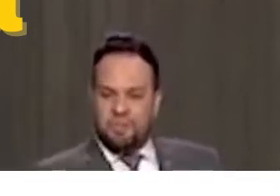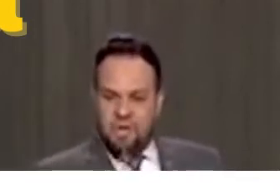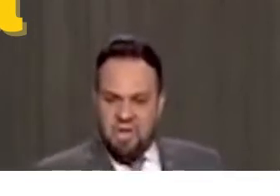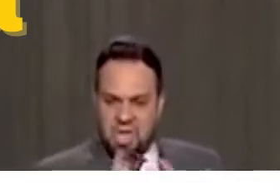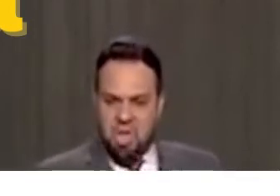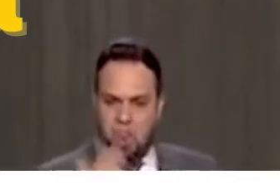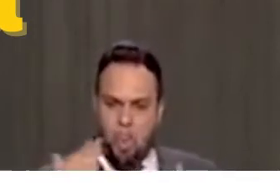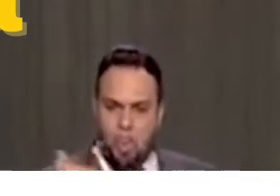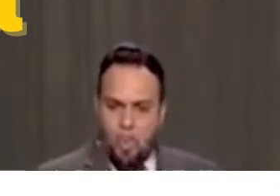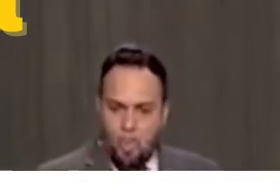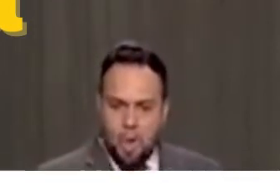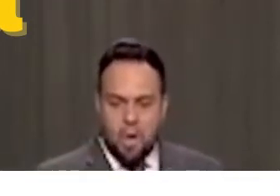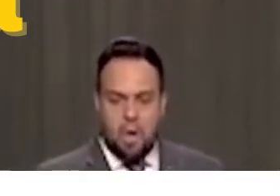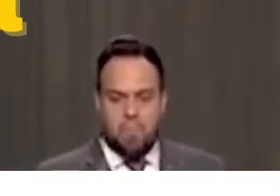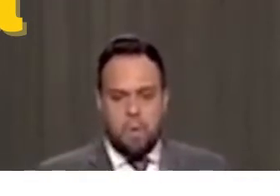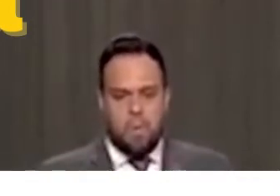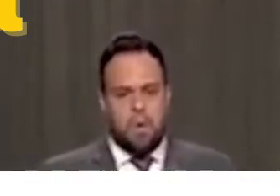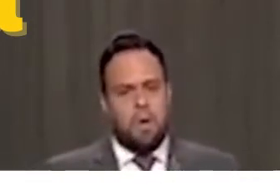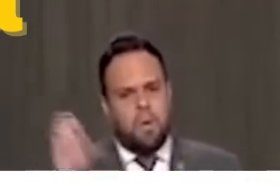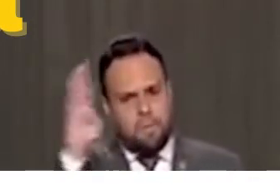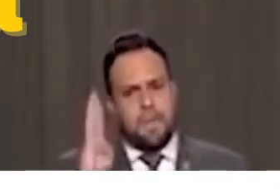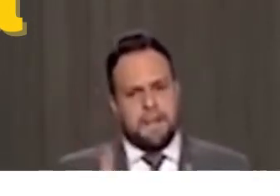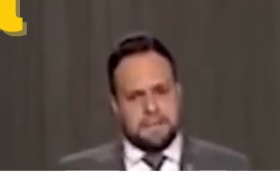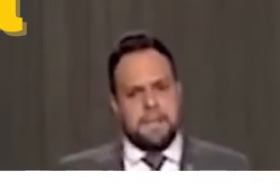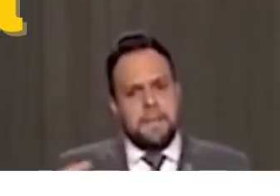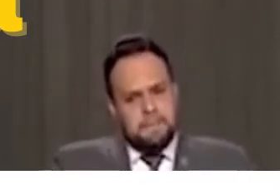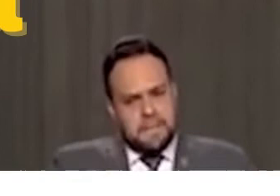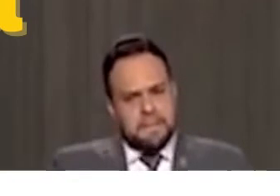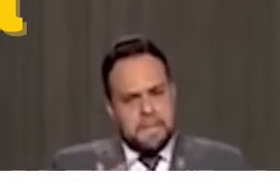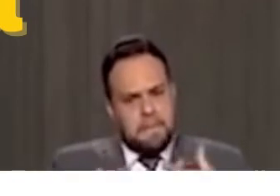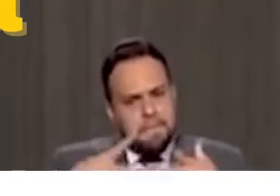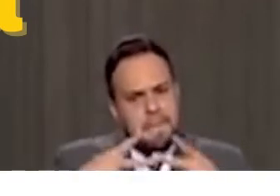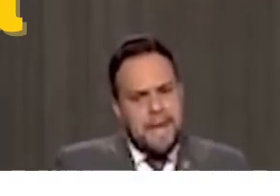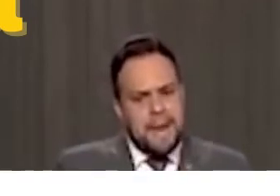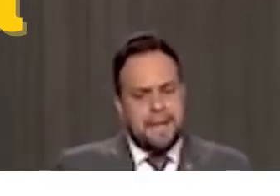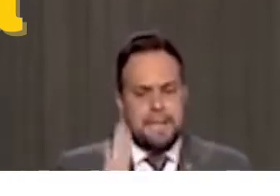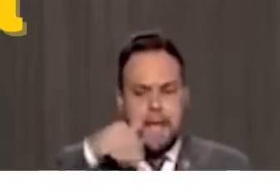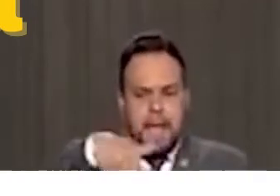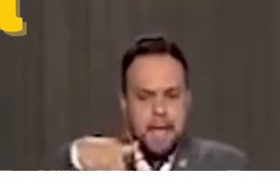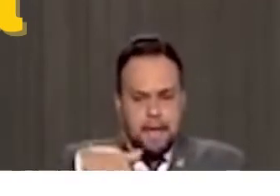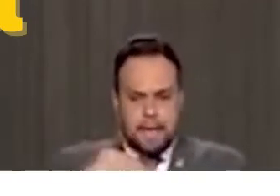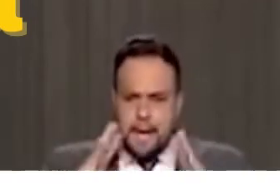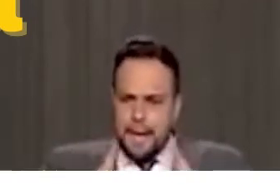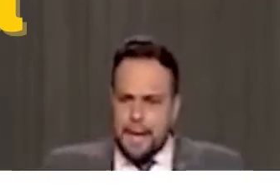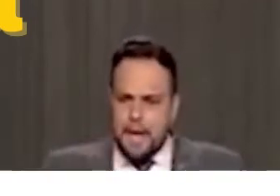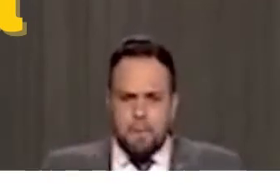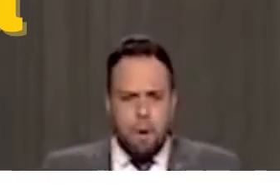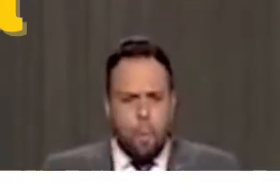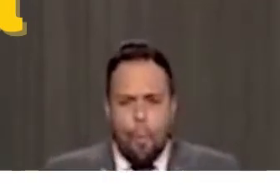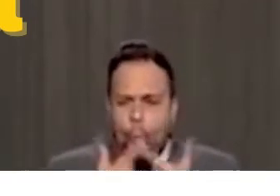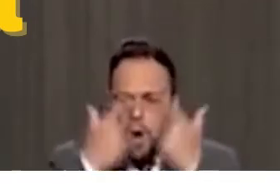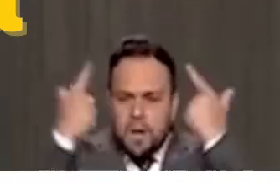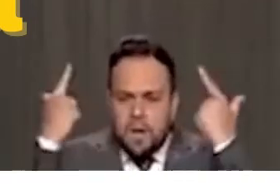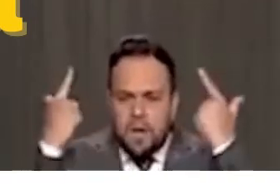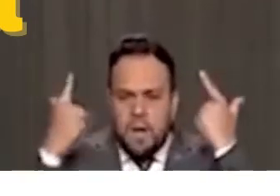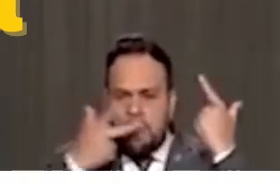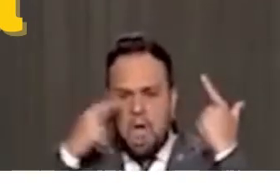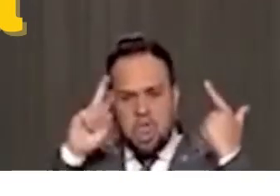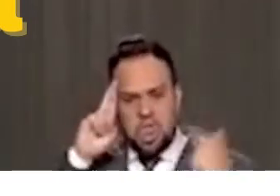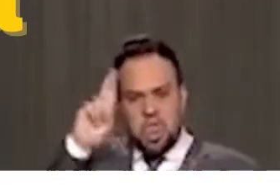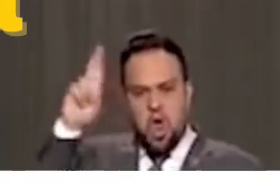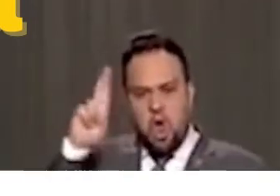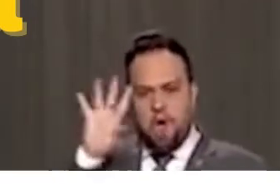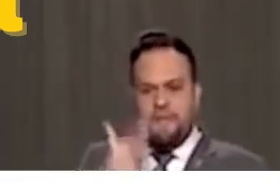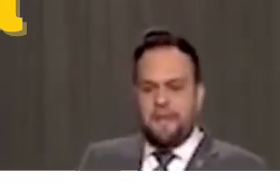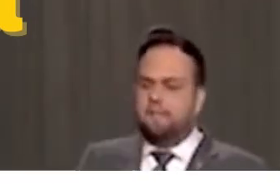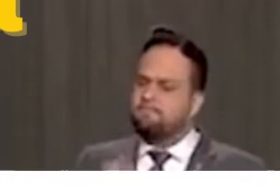a nossa população. O brasileiro merece eleições limpas e transparentes. E ninguém é dono da verdade aqui em nosso país. Então a